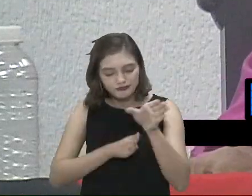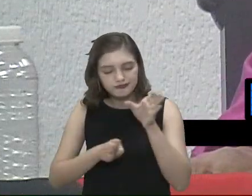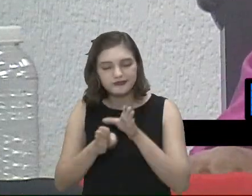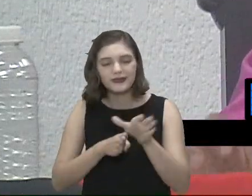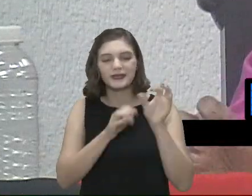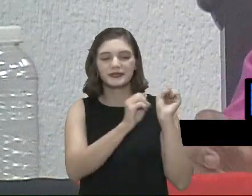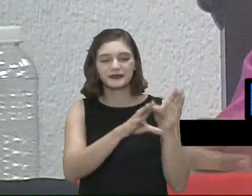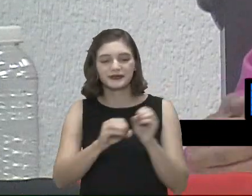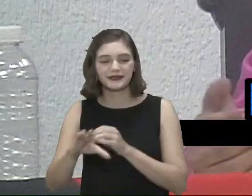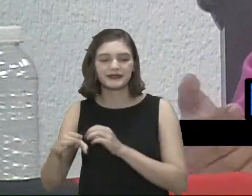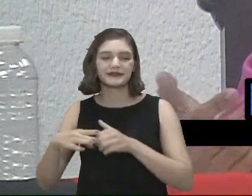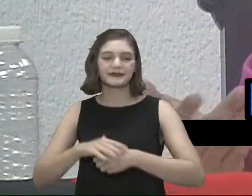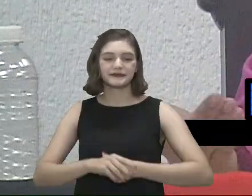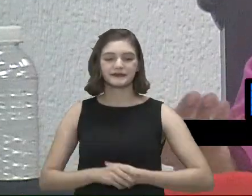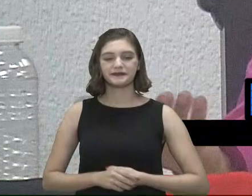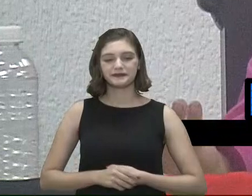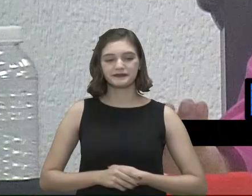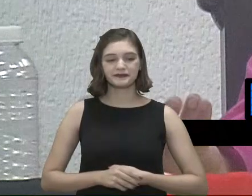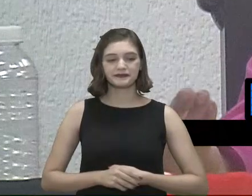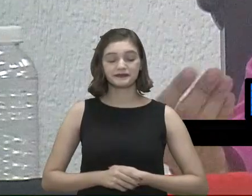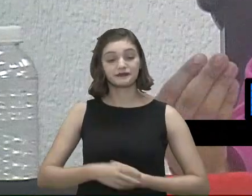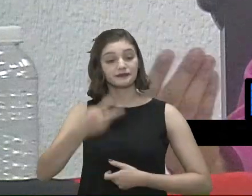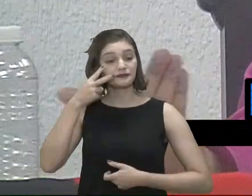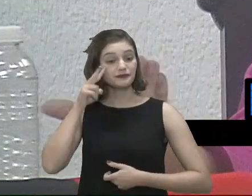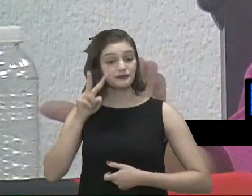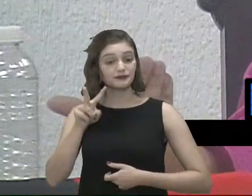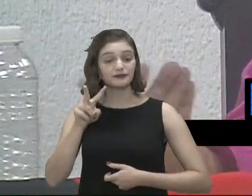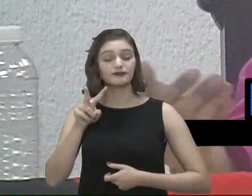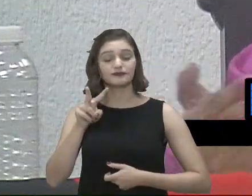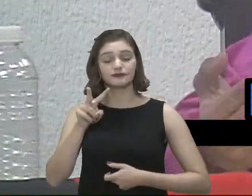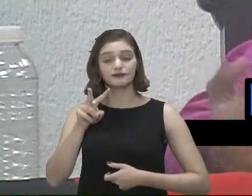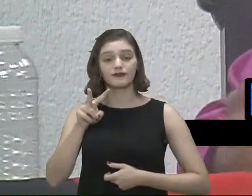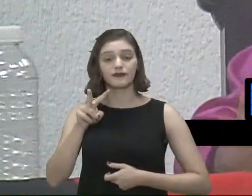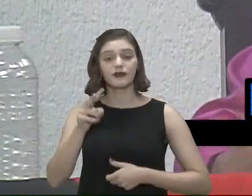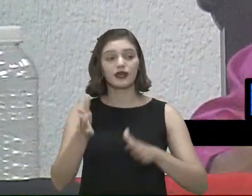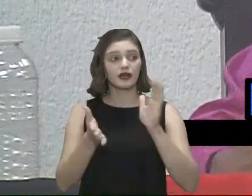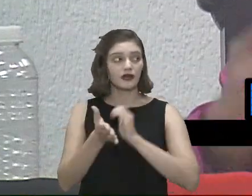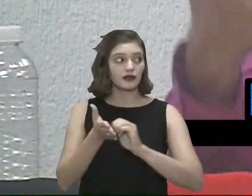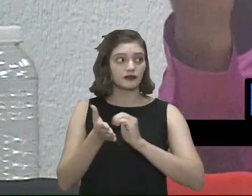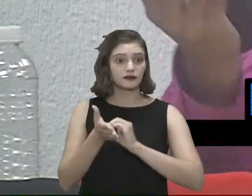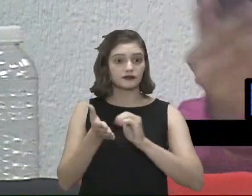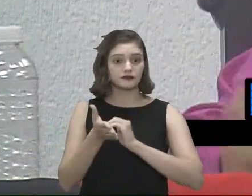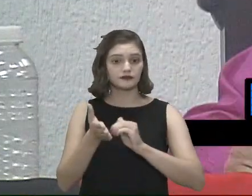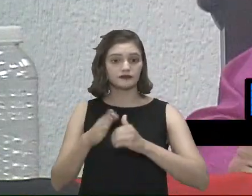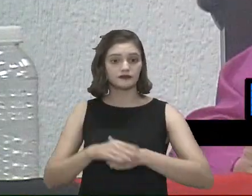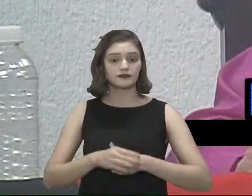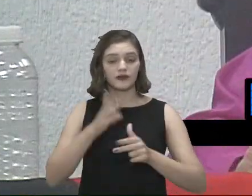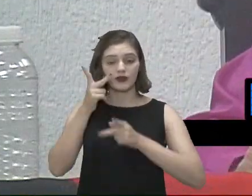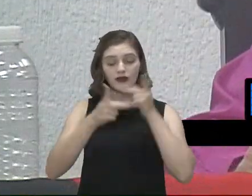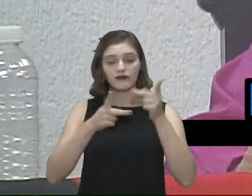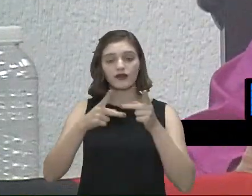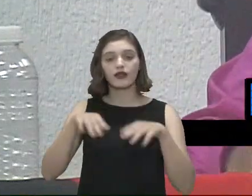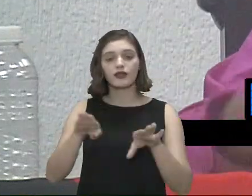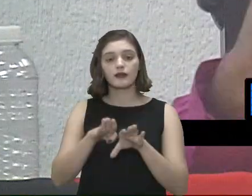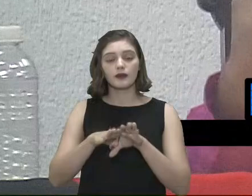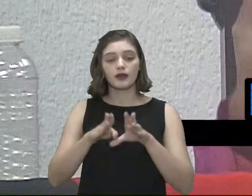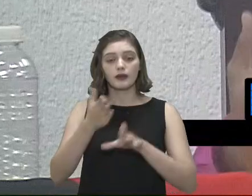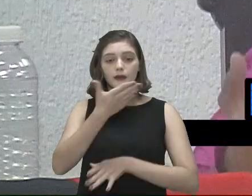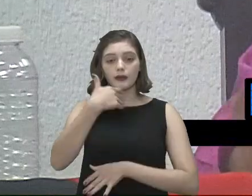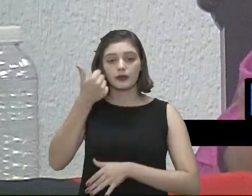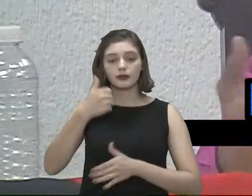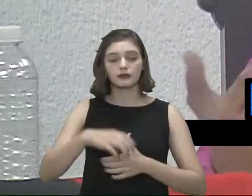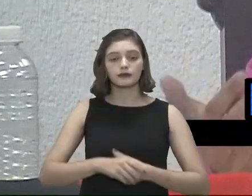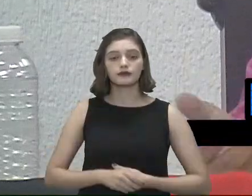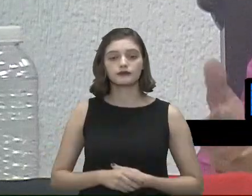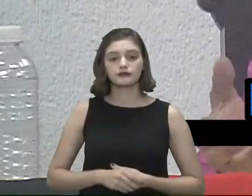eu acho. Né? Eu vejo que por parte da secretaria, depois... A Natália vai falar até melhor,